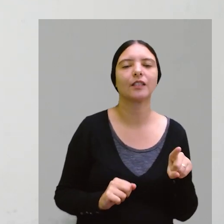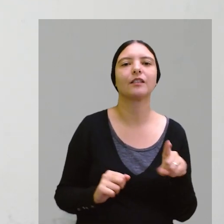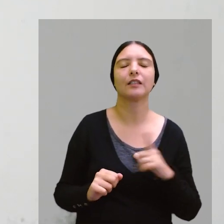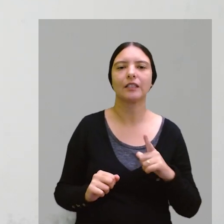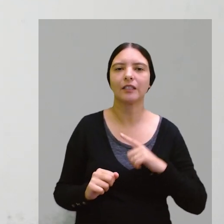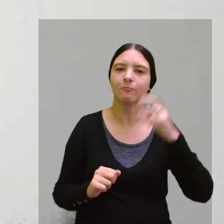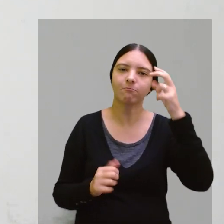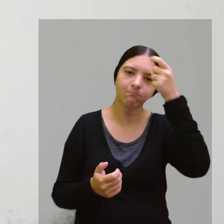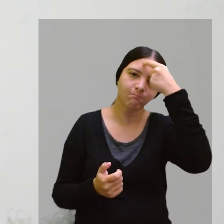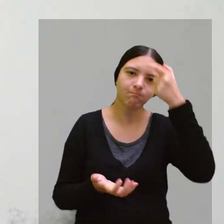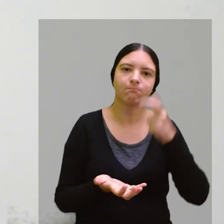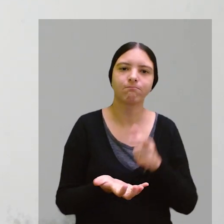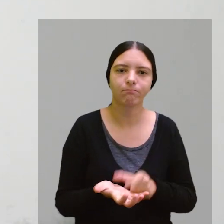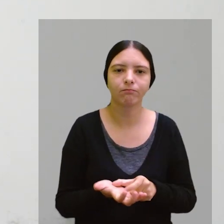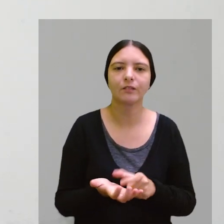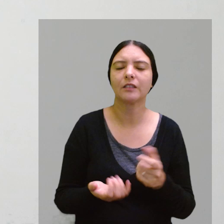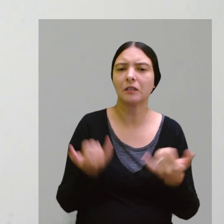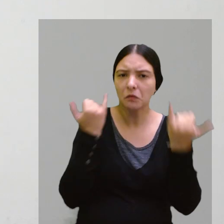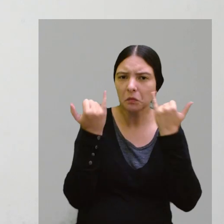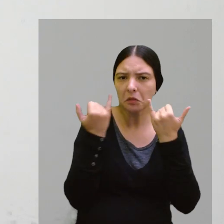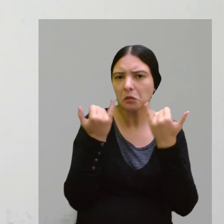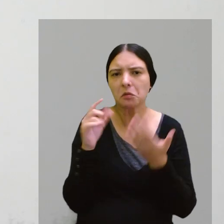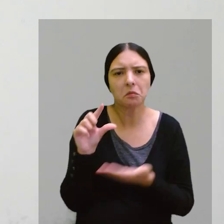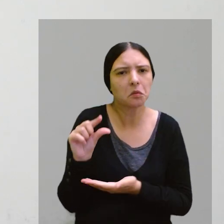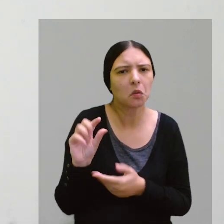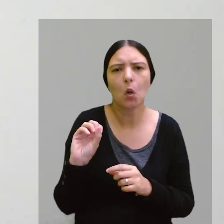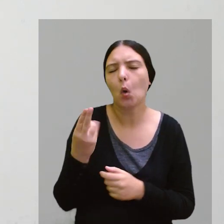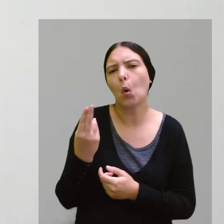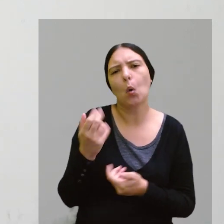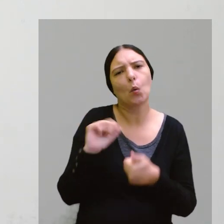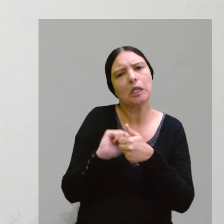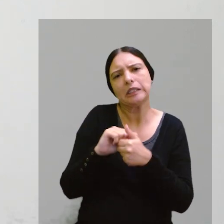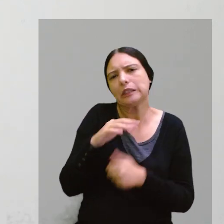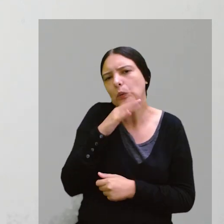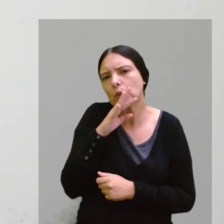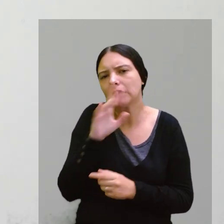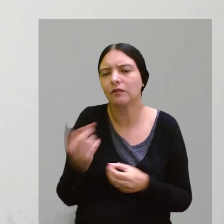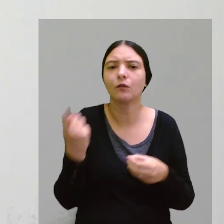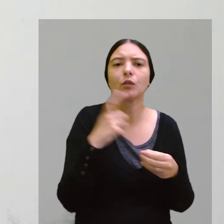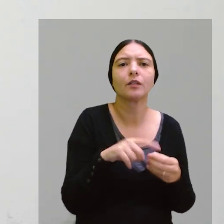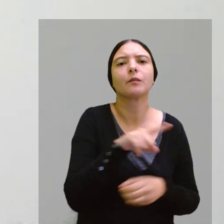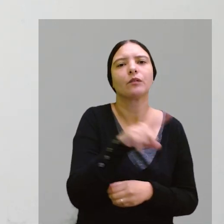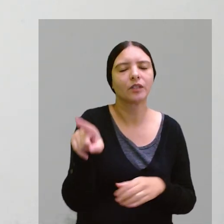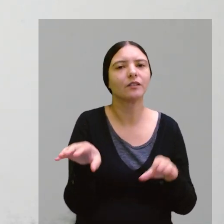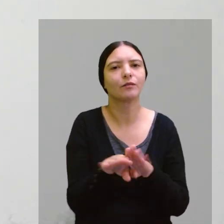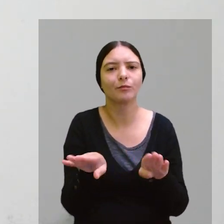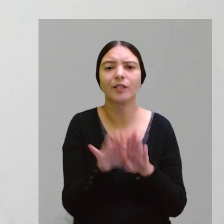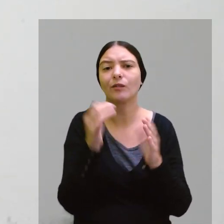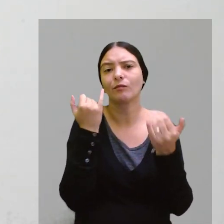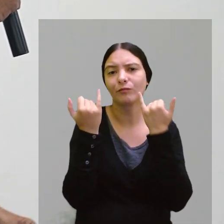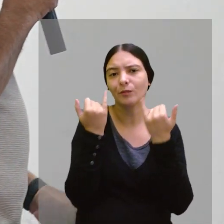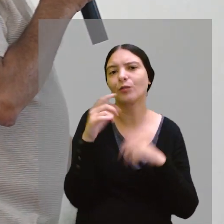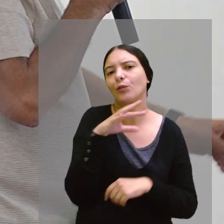fornecem para a inteligência artificial pouca informação ou informação de má qualidade, ela vai devolver para vocês também informação de